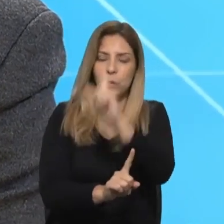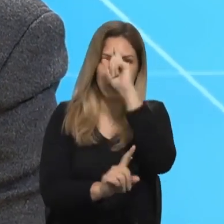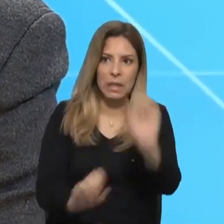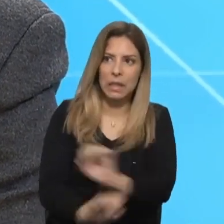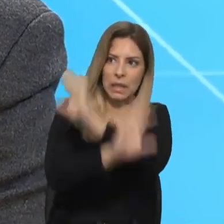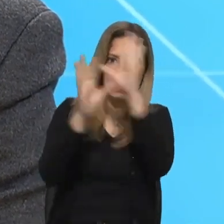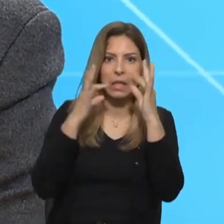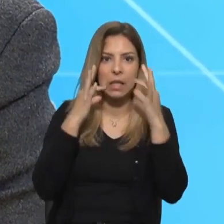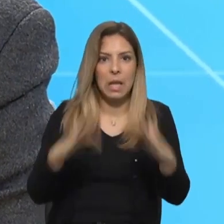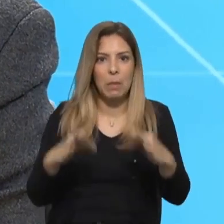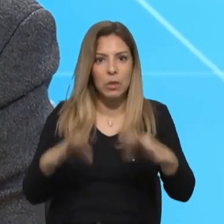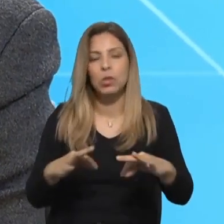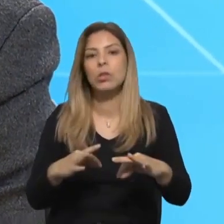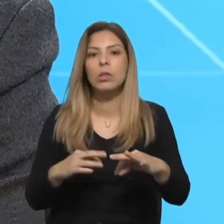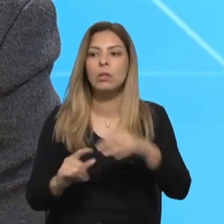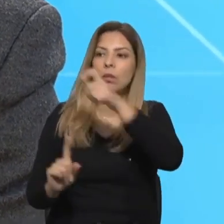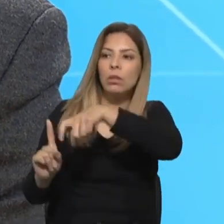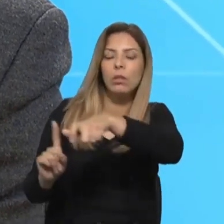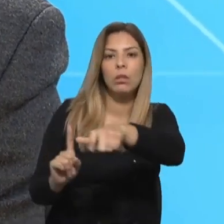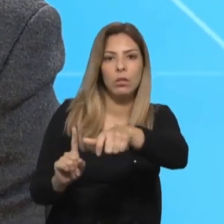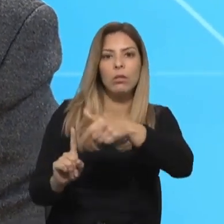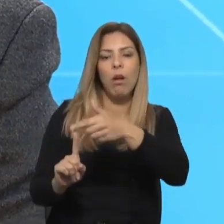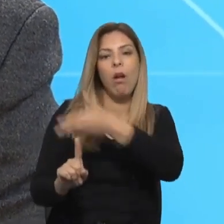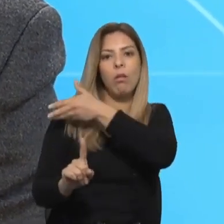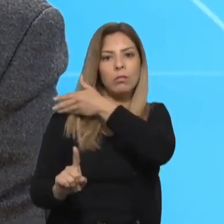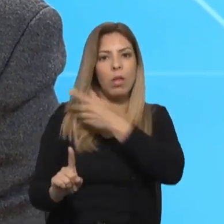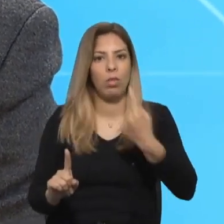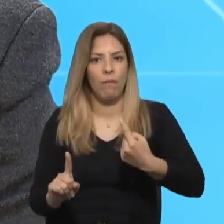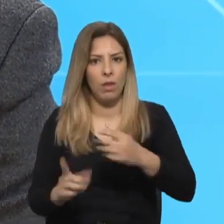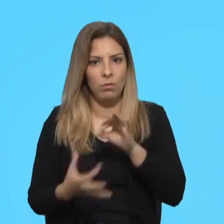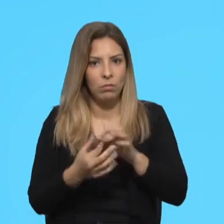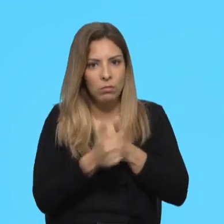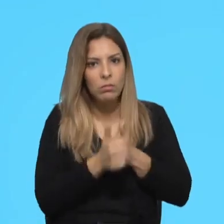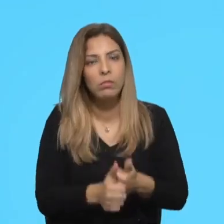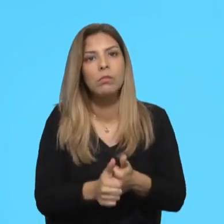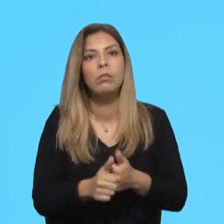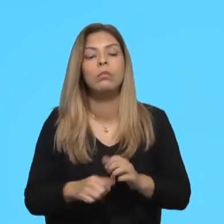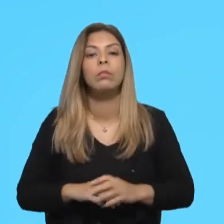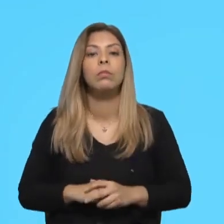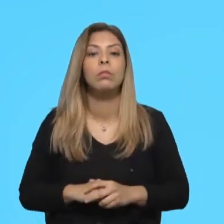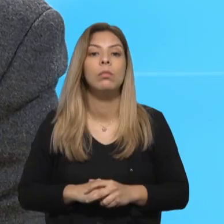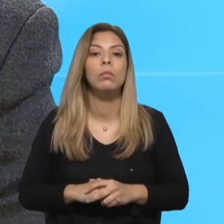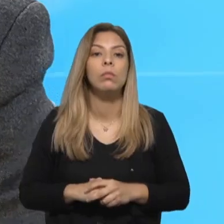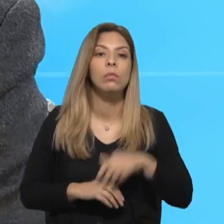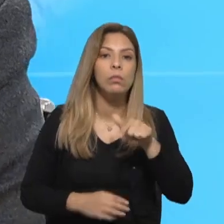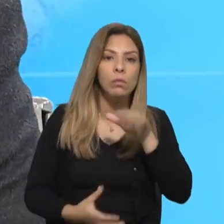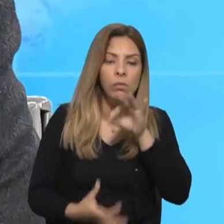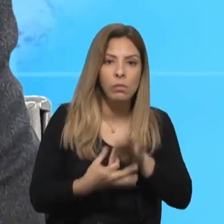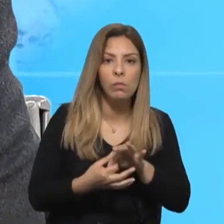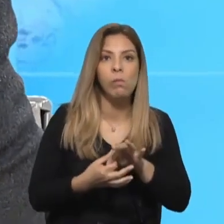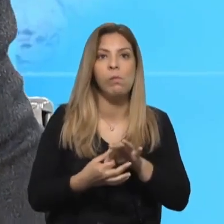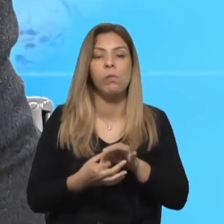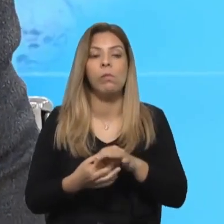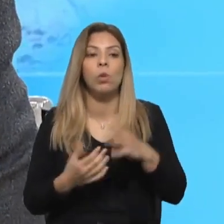mesmo tempo quanto à posição que a Igreja deveria ter em fenómenos complexos como são os fenómenos das migrações. Quer das migrações forçadas, quer das chamadas